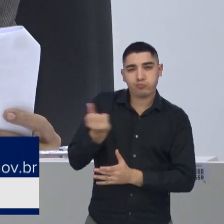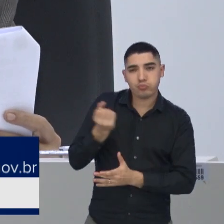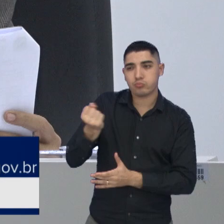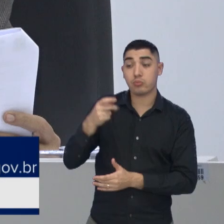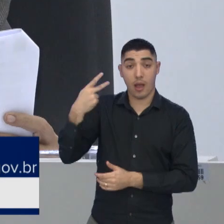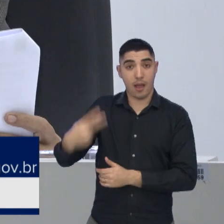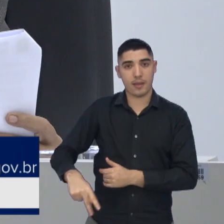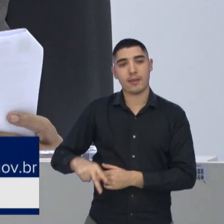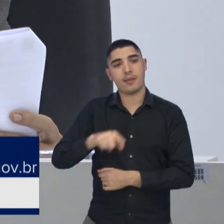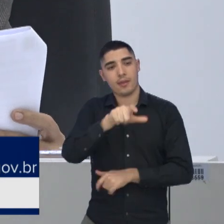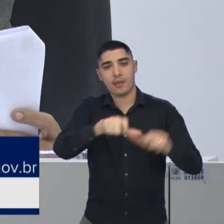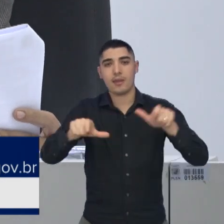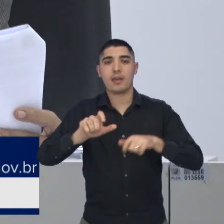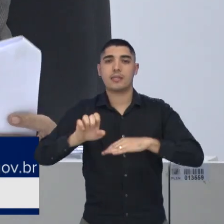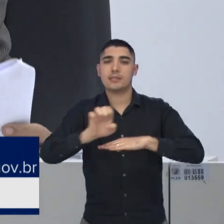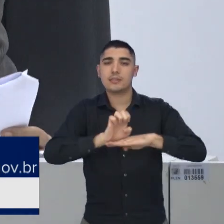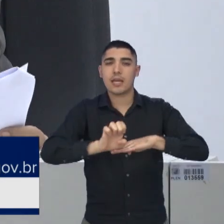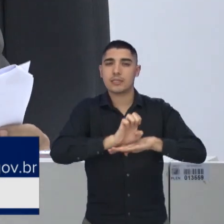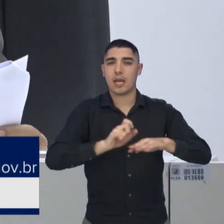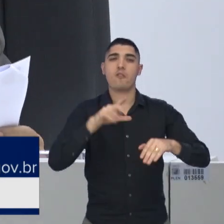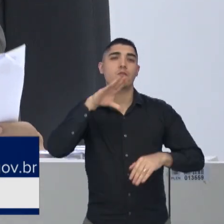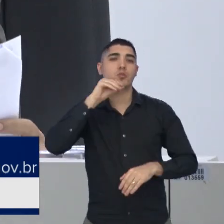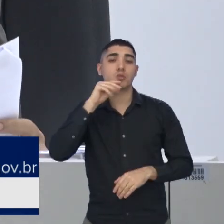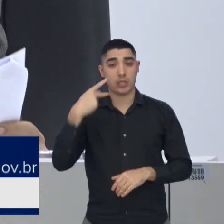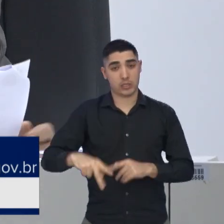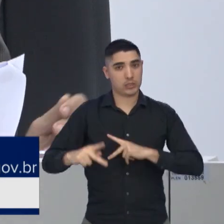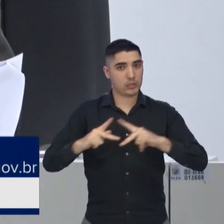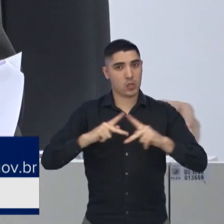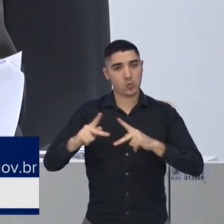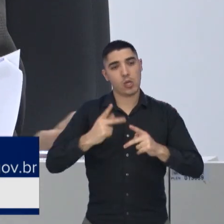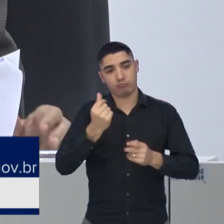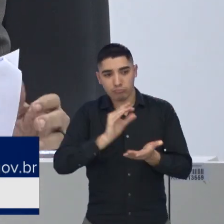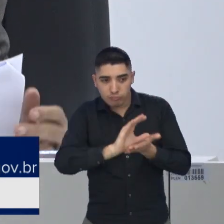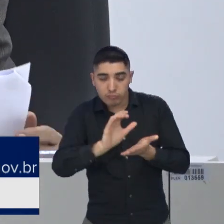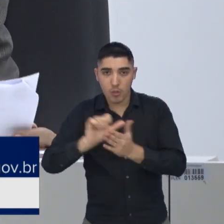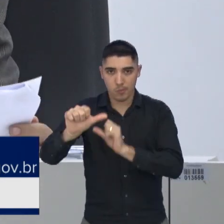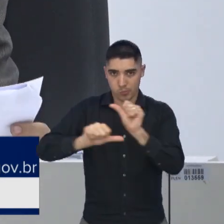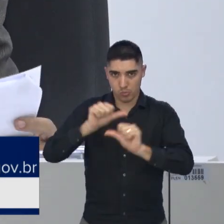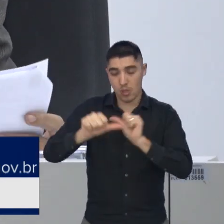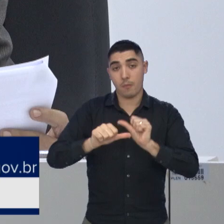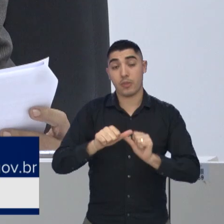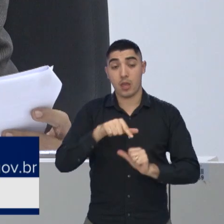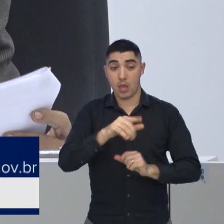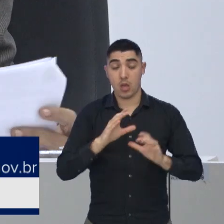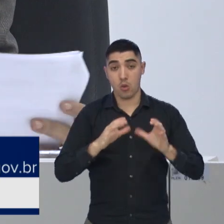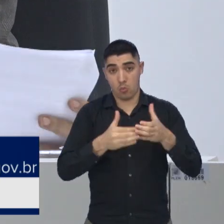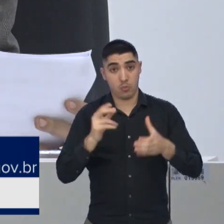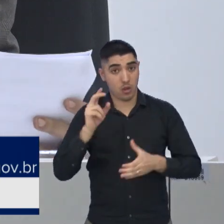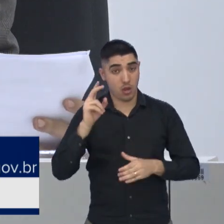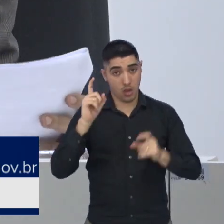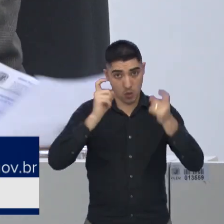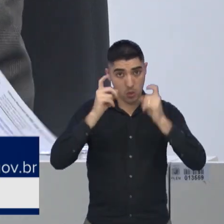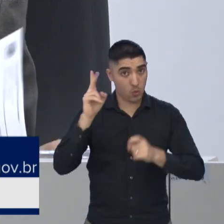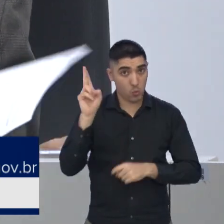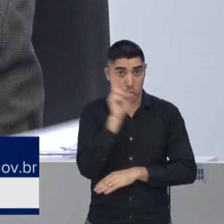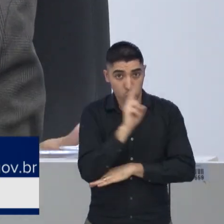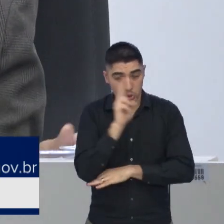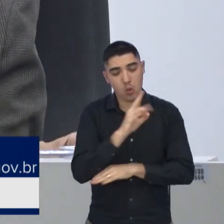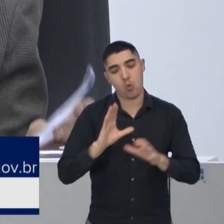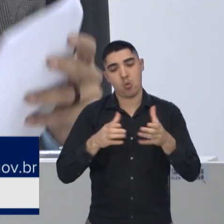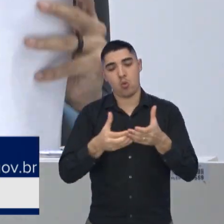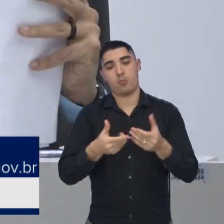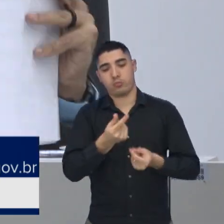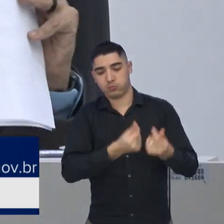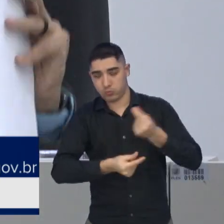da Câmara Municipal de São José dos Campos. Rito urgente, comissões de Justiça e Economia. São esses os